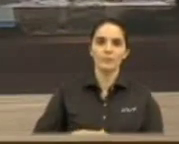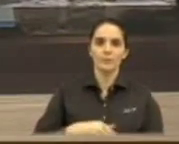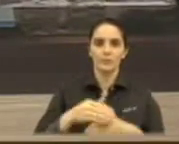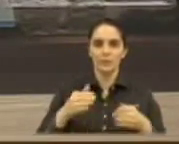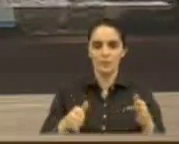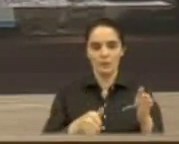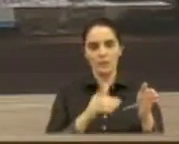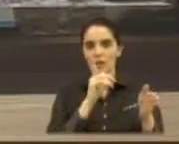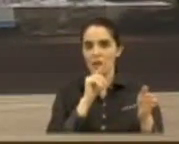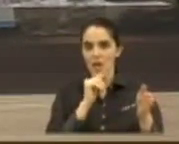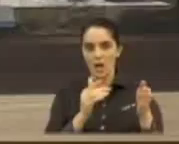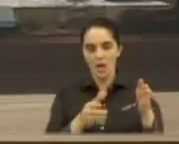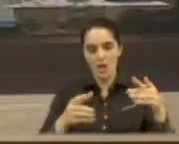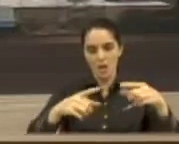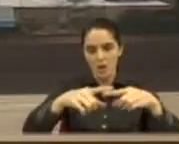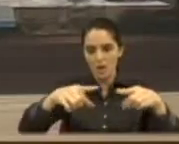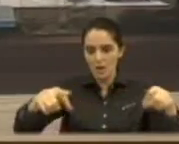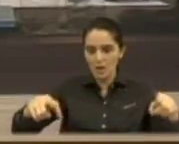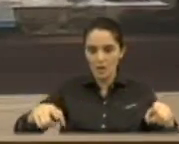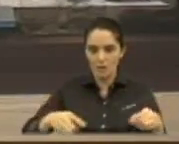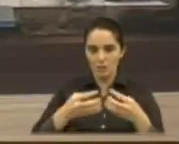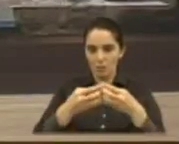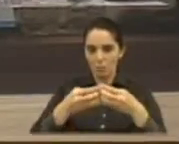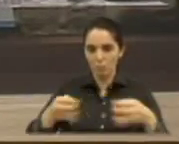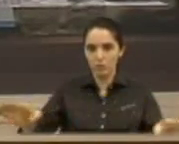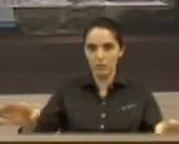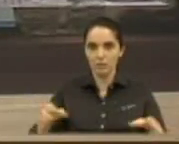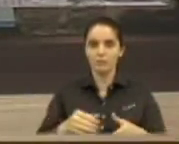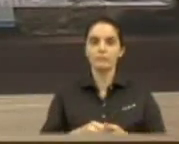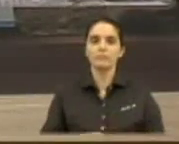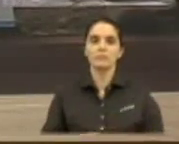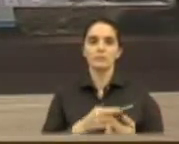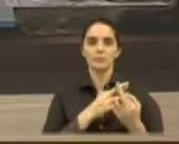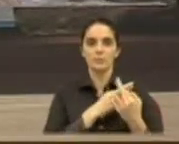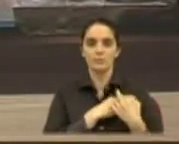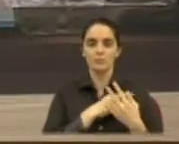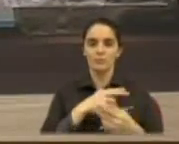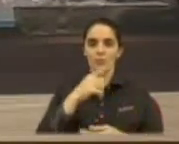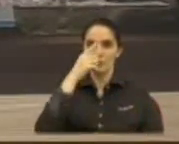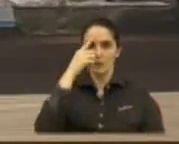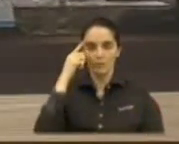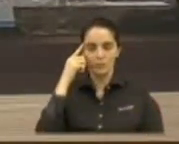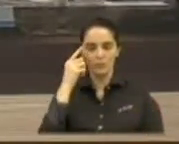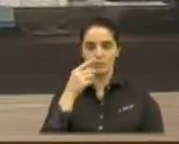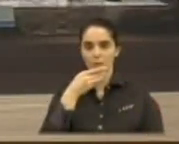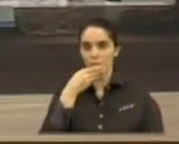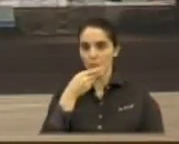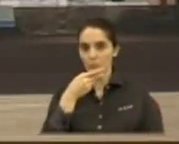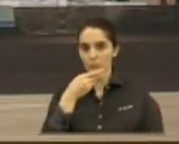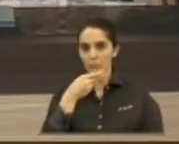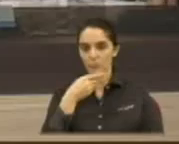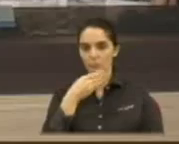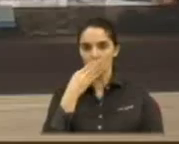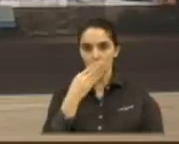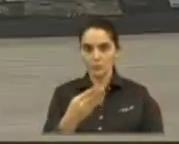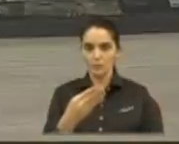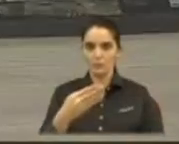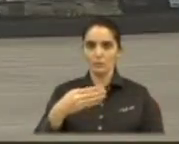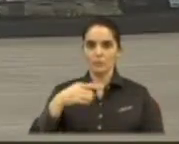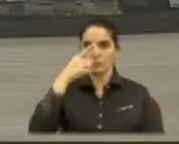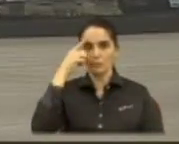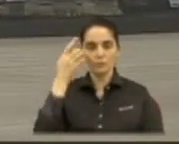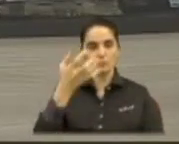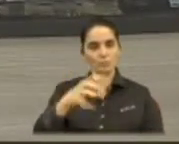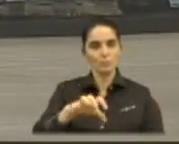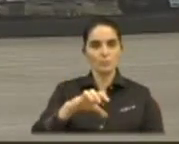barragem em Mariana. O autor, vereador Dr. Júlio. Está em discussão, aliás, pediu para discutir o vereador Dr. Júlio.